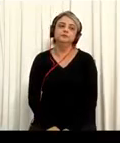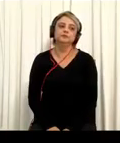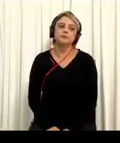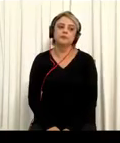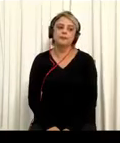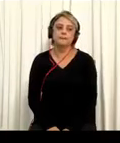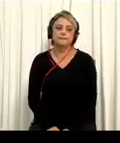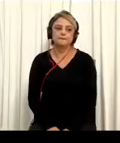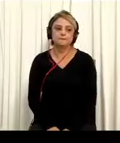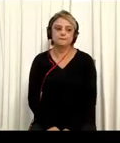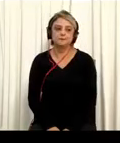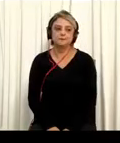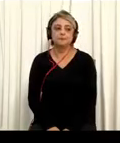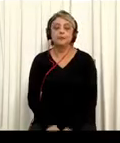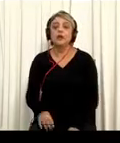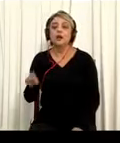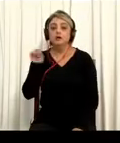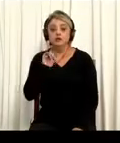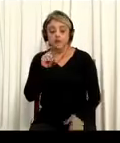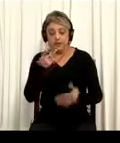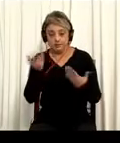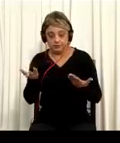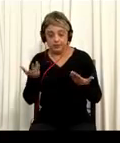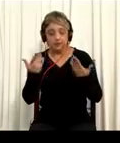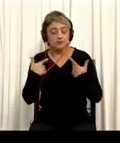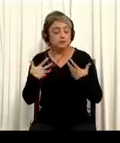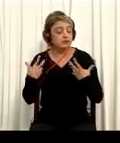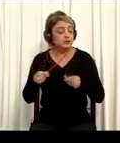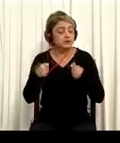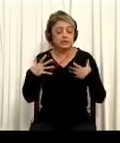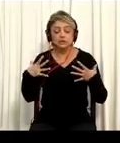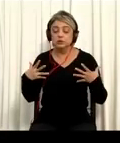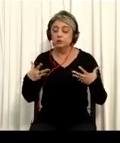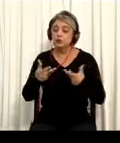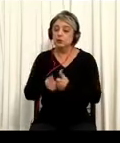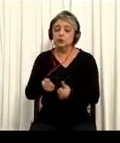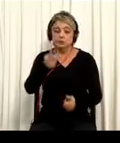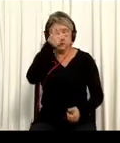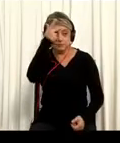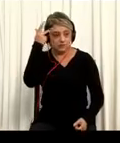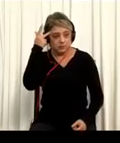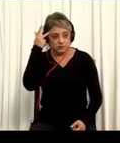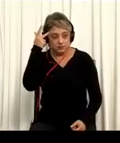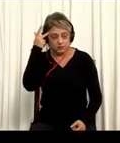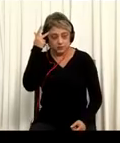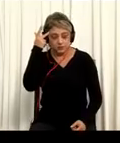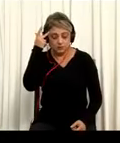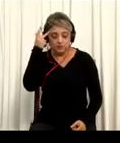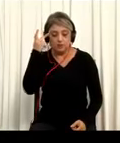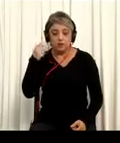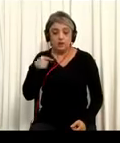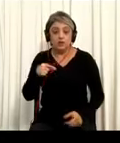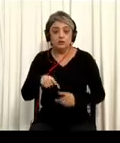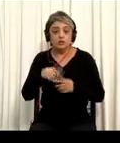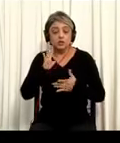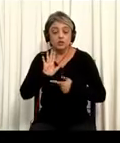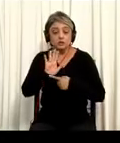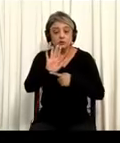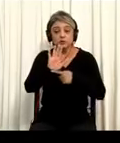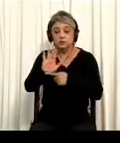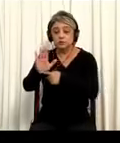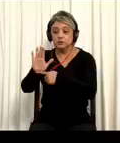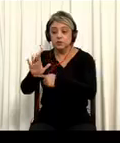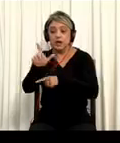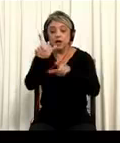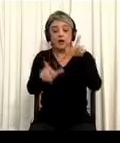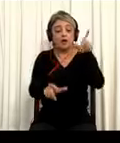Tá bom. Gente, vamos precisar de todo mundo, uma que dois, pode colaborar da